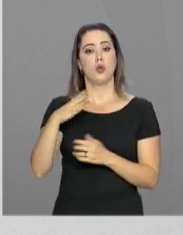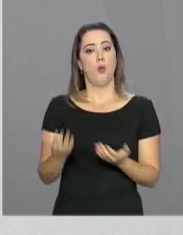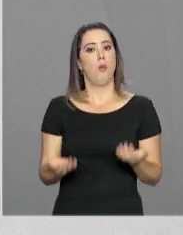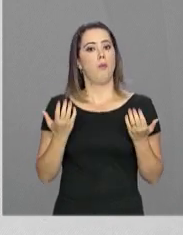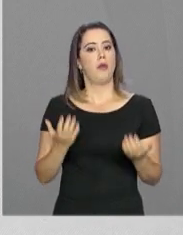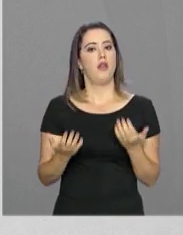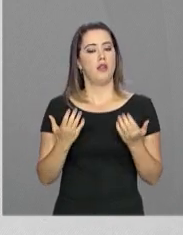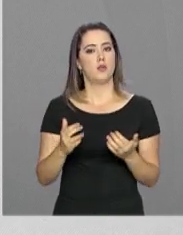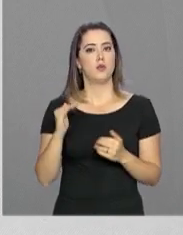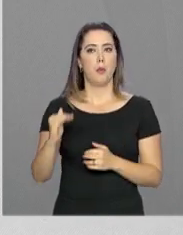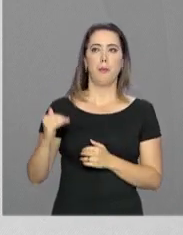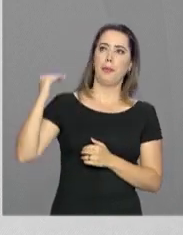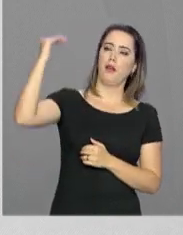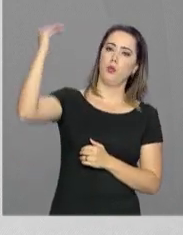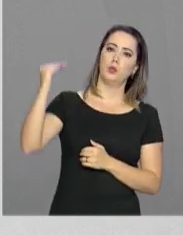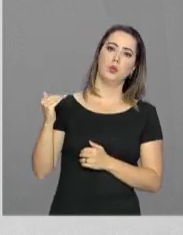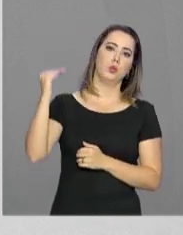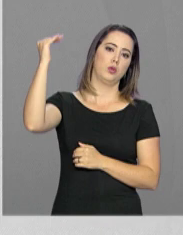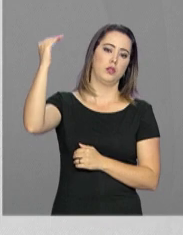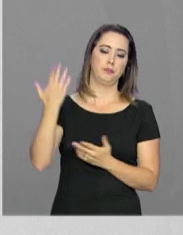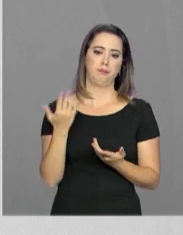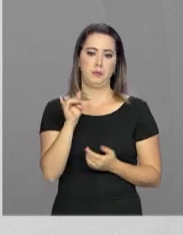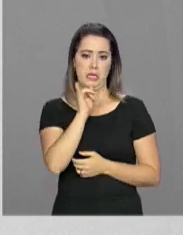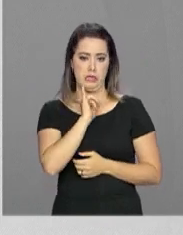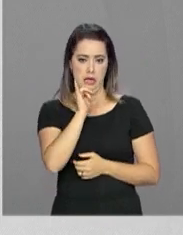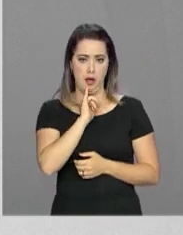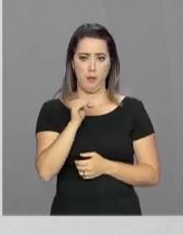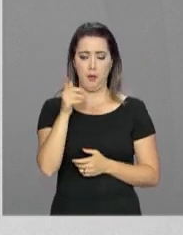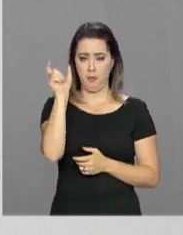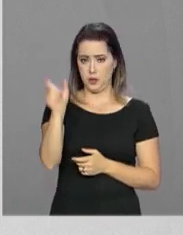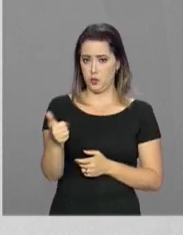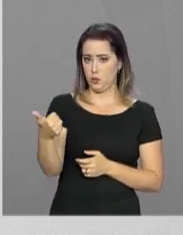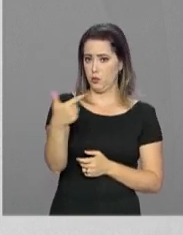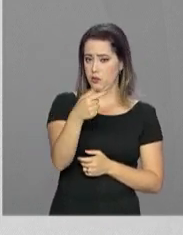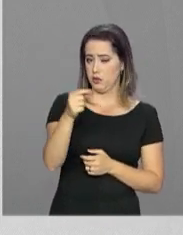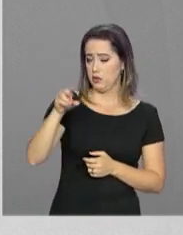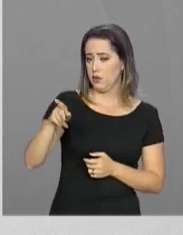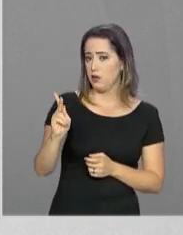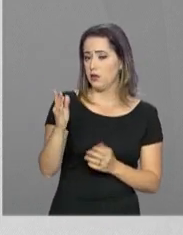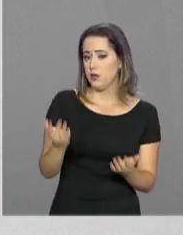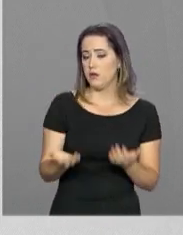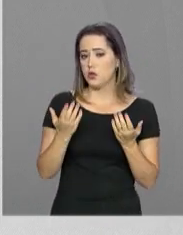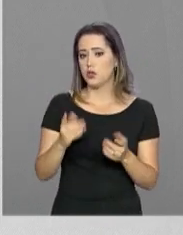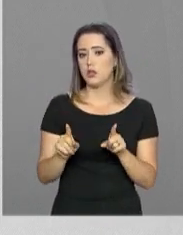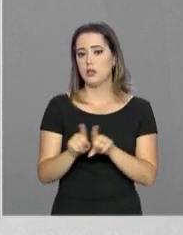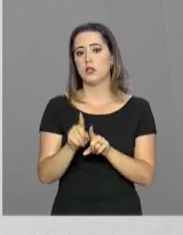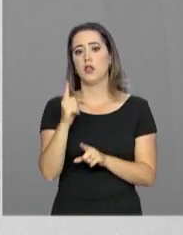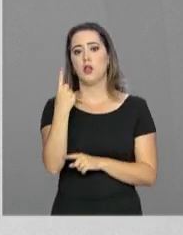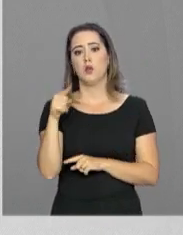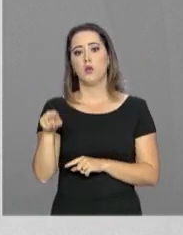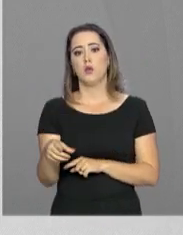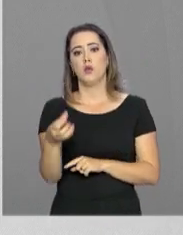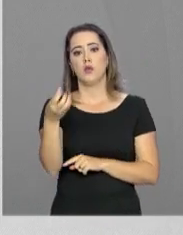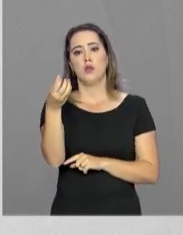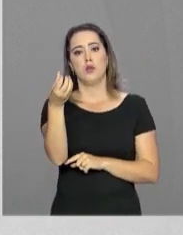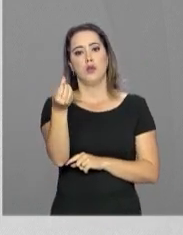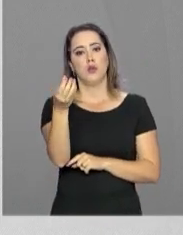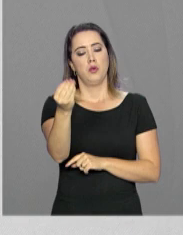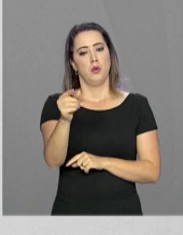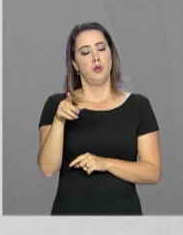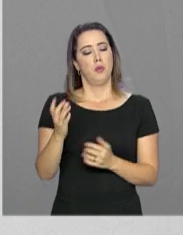uma pessoa que pese 120 quilos por ha centro e tenha um metro e 60 de altura tem mcd